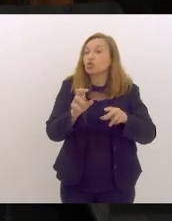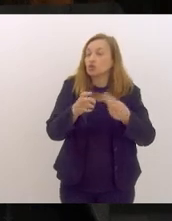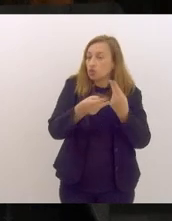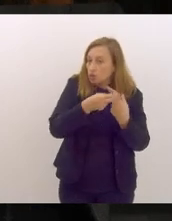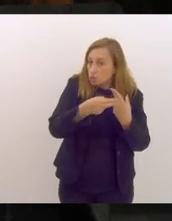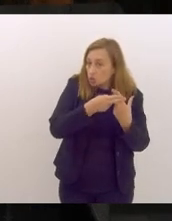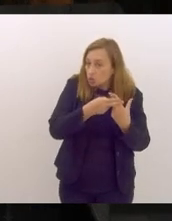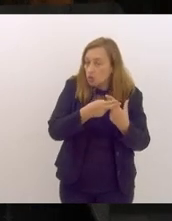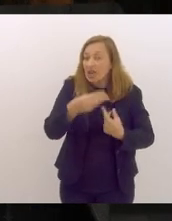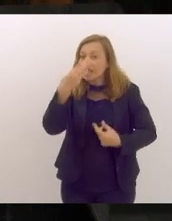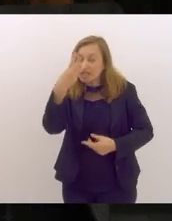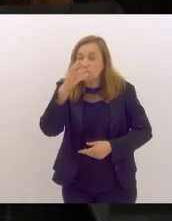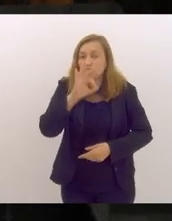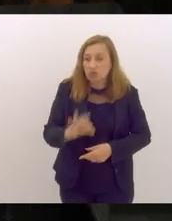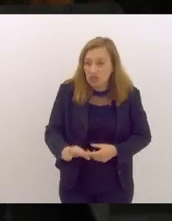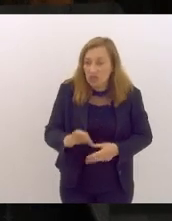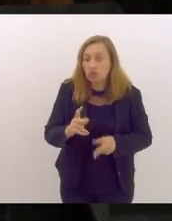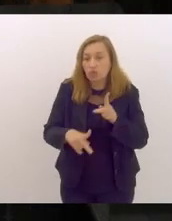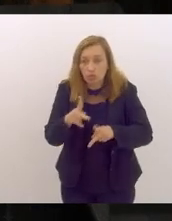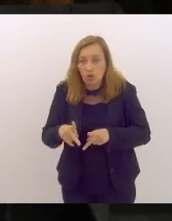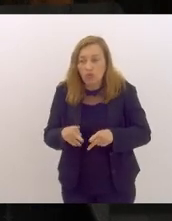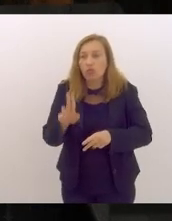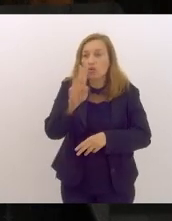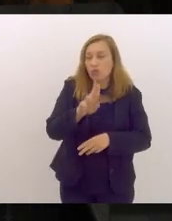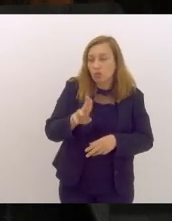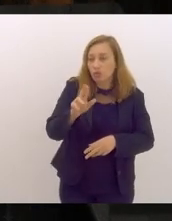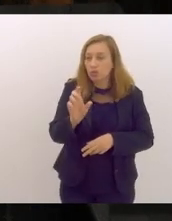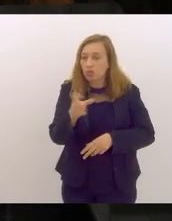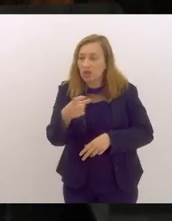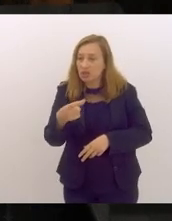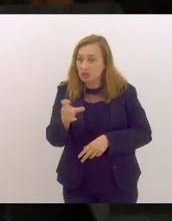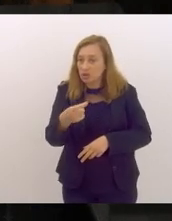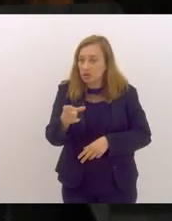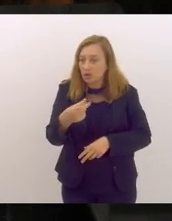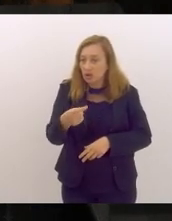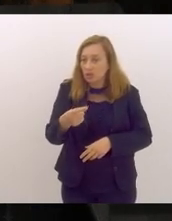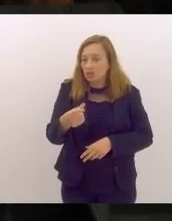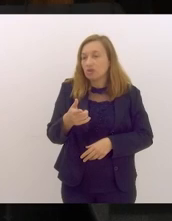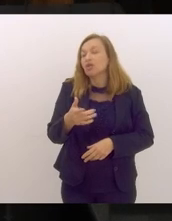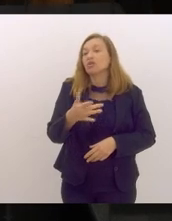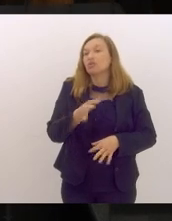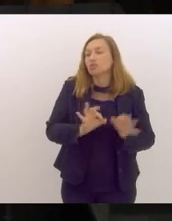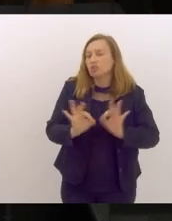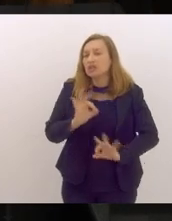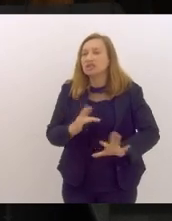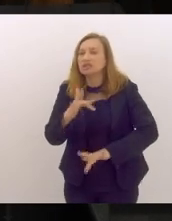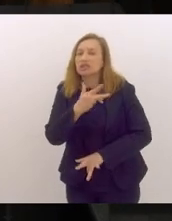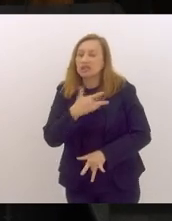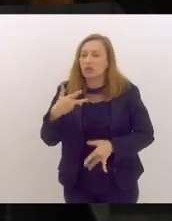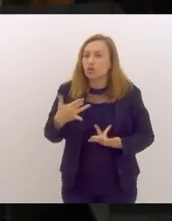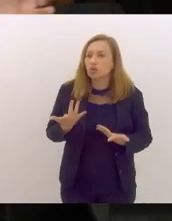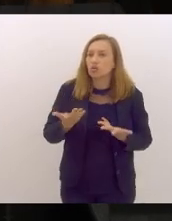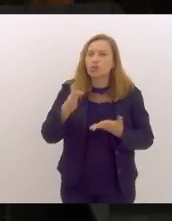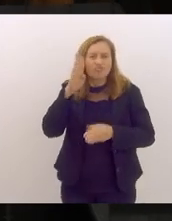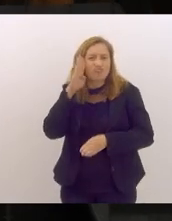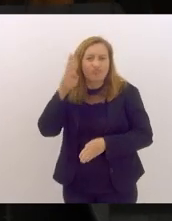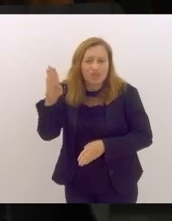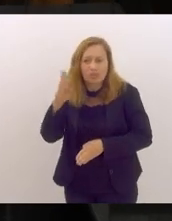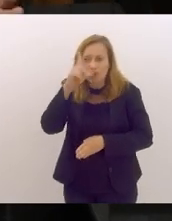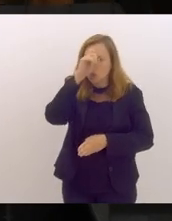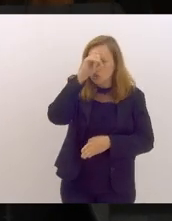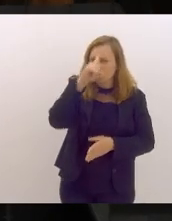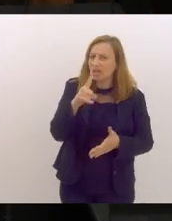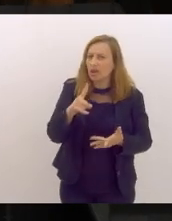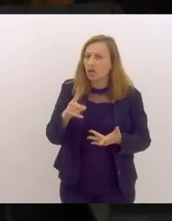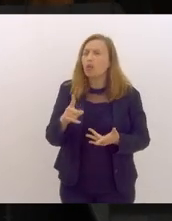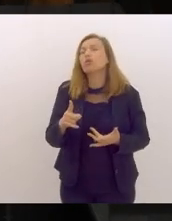apenas 3% da população tem plano de saúde. Hospital que é fundamental,